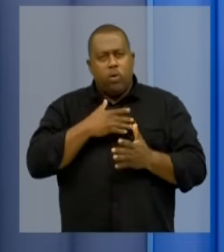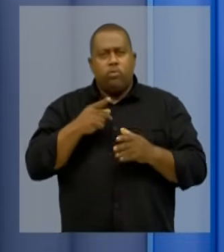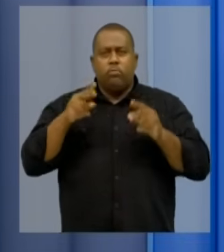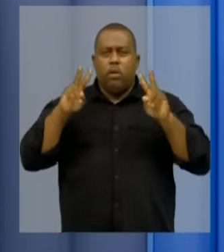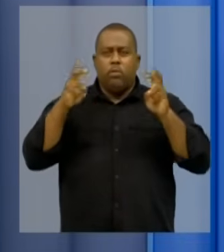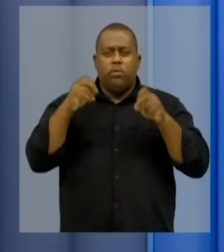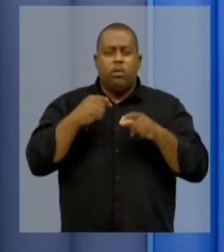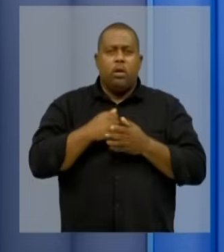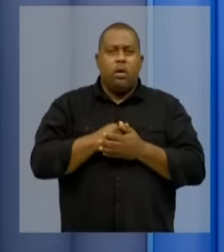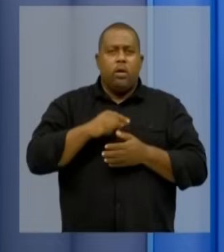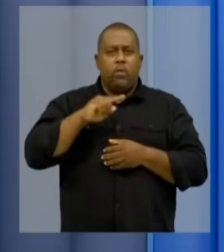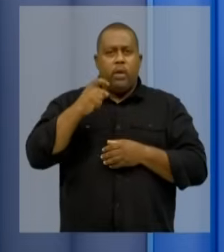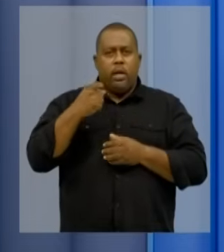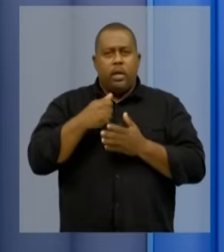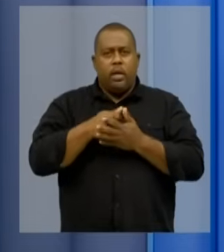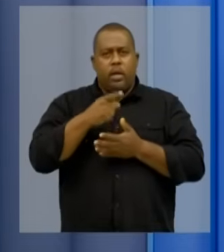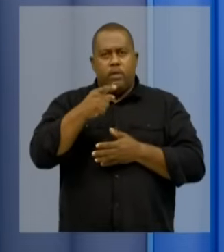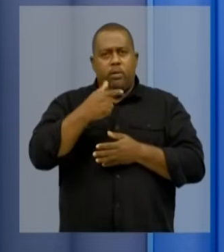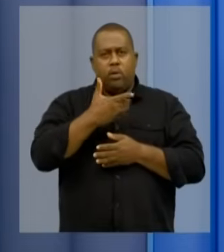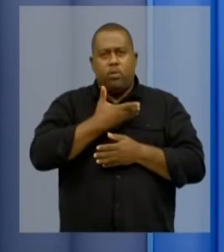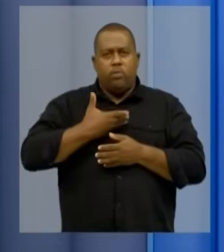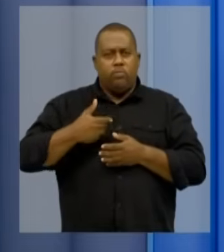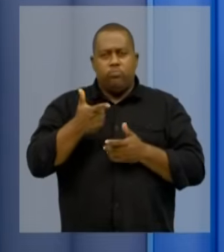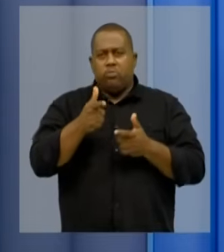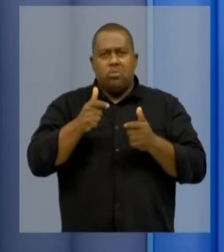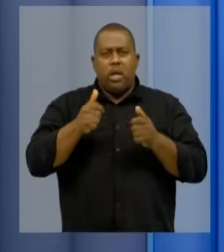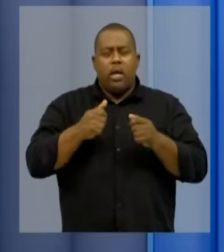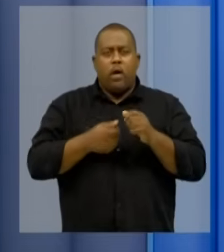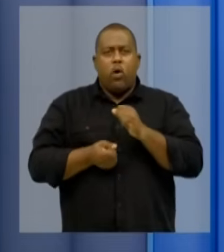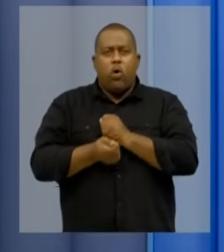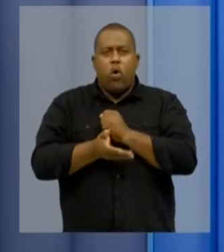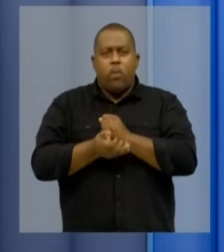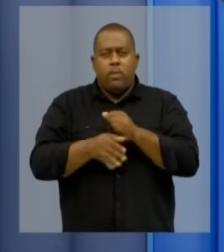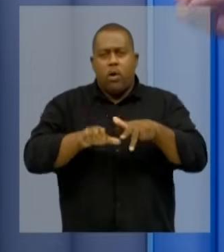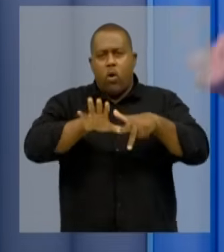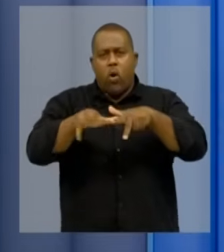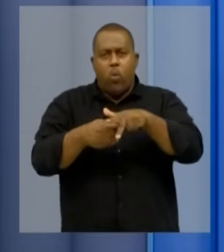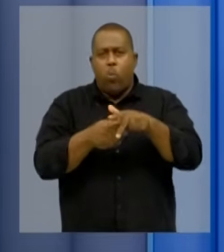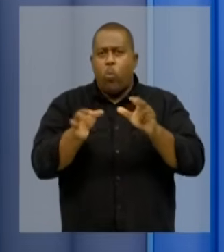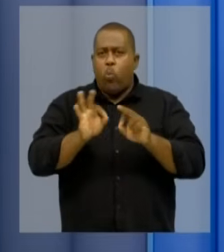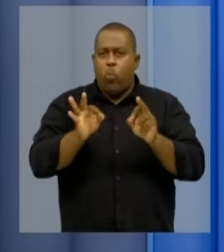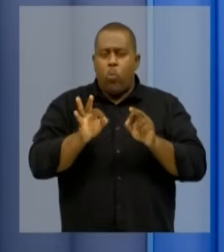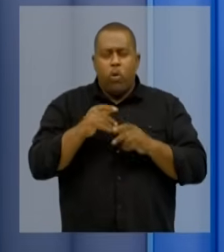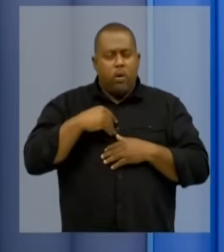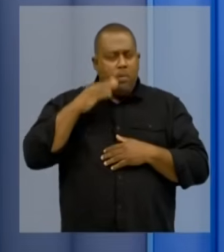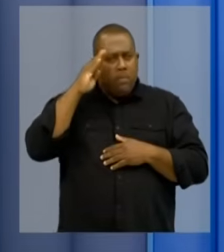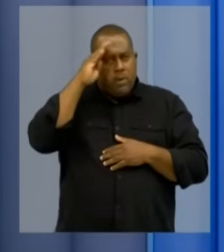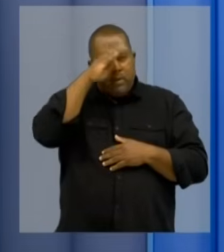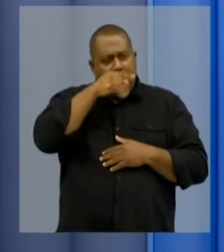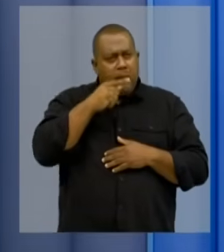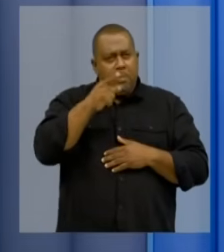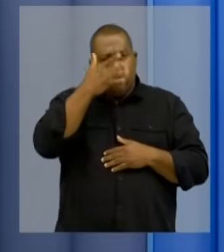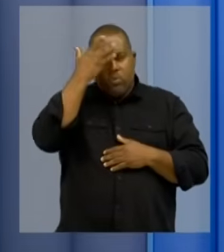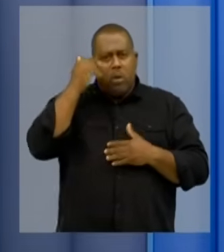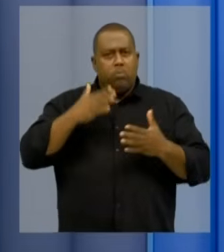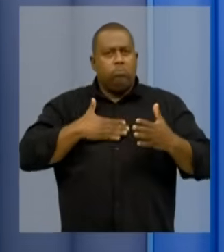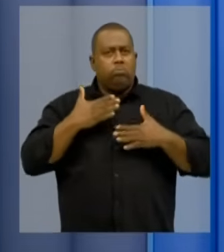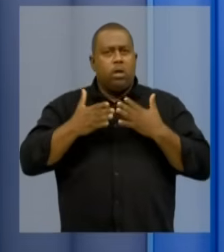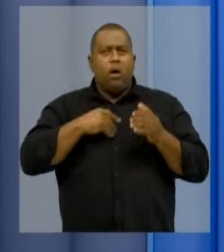eu participo de um governo que não tem escândalo de corrupção. Um governo Bolsonaro que deixa muita gente frustrada de querer estar atacando ele e não consegue